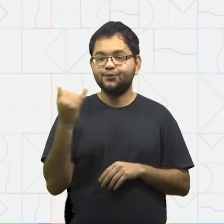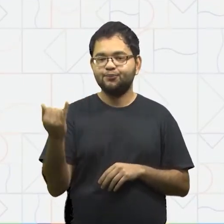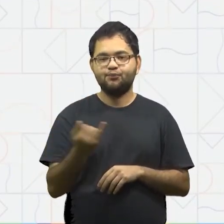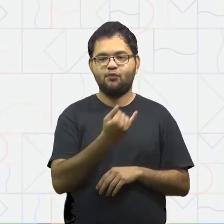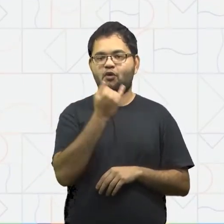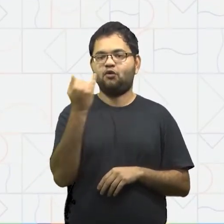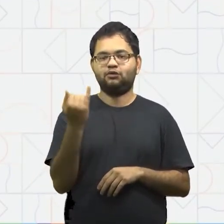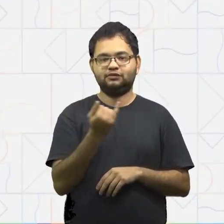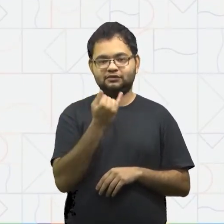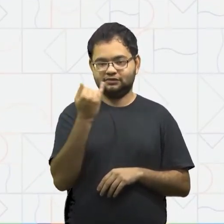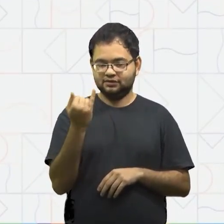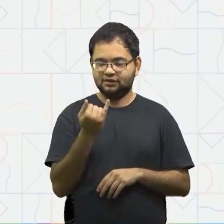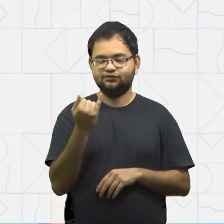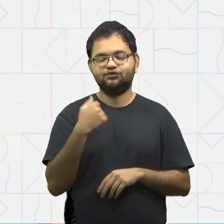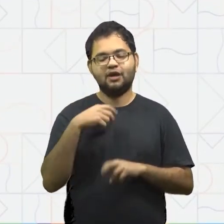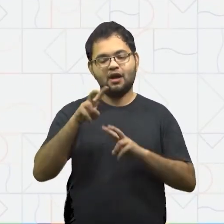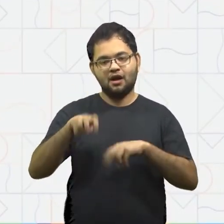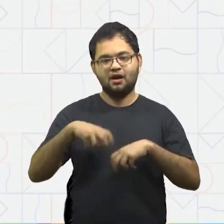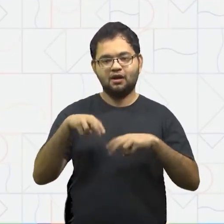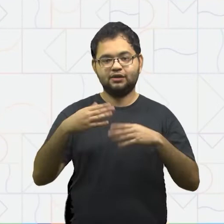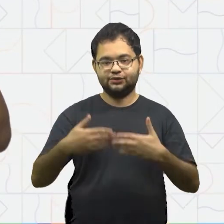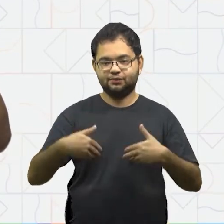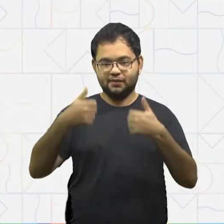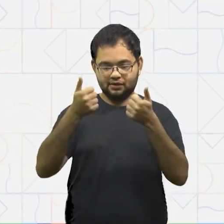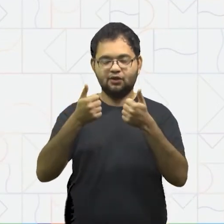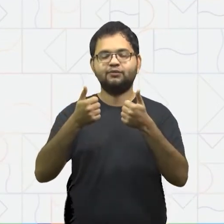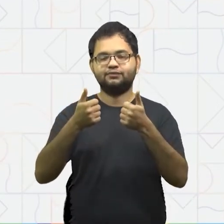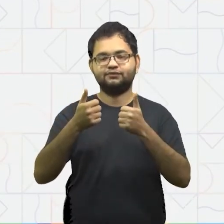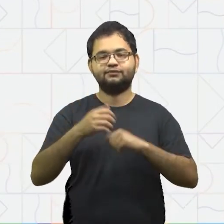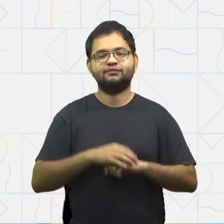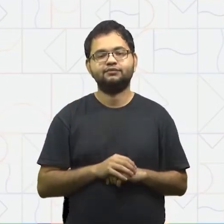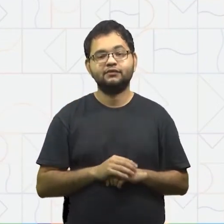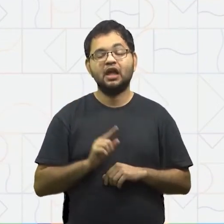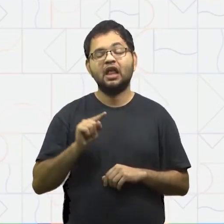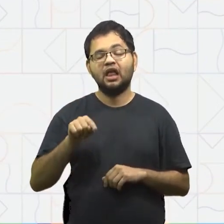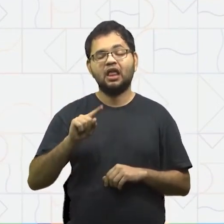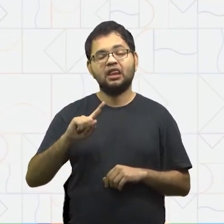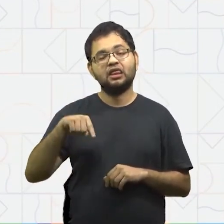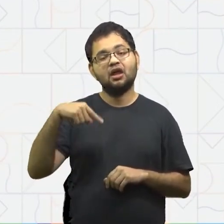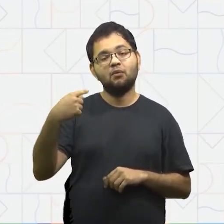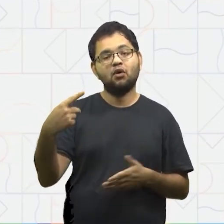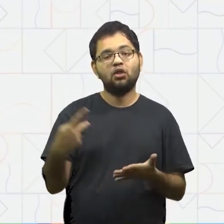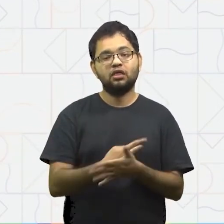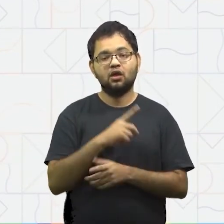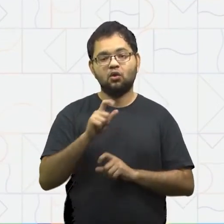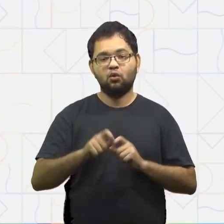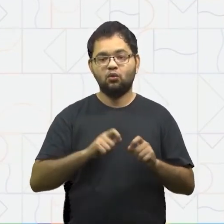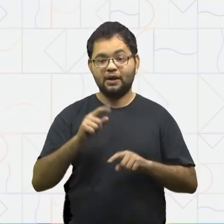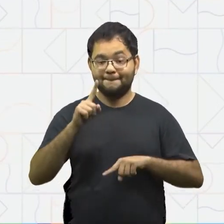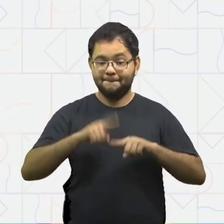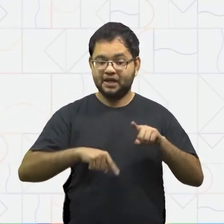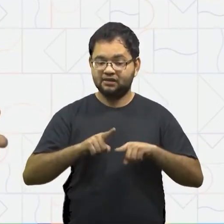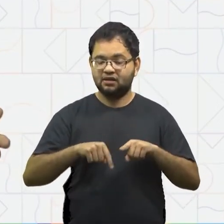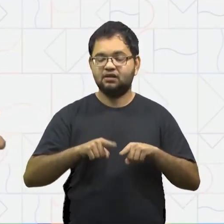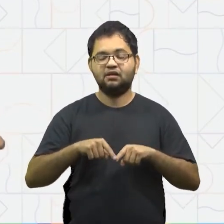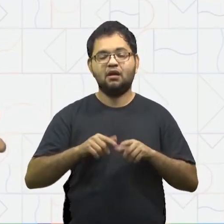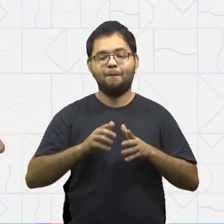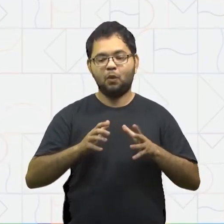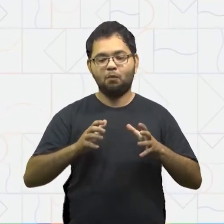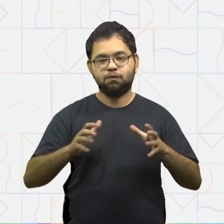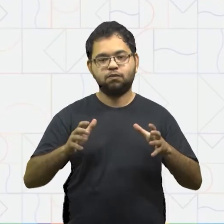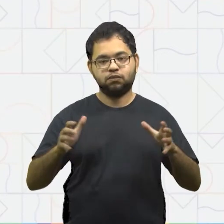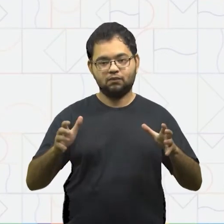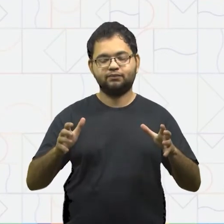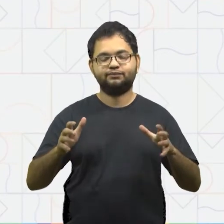fundamentais para o aumento da produção agrícola que teve como consequências também o aumento de produtos e